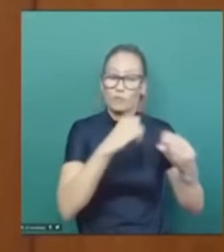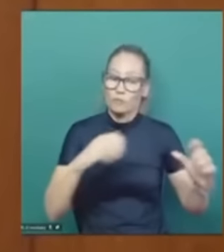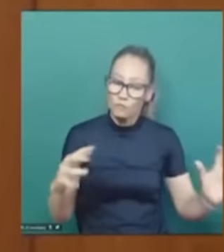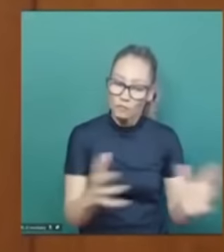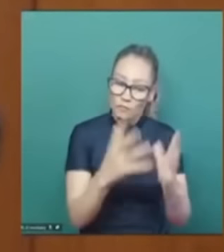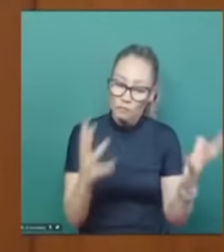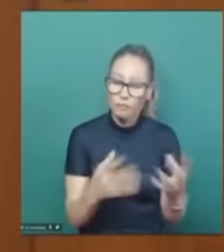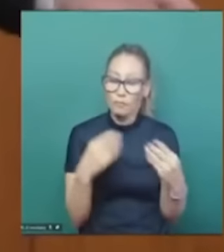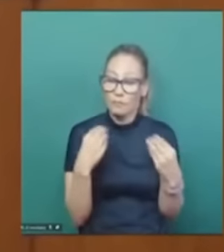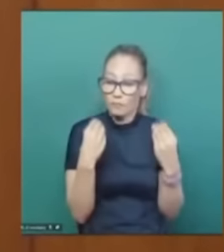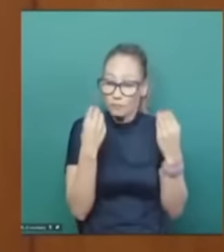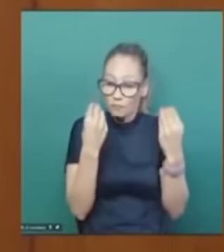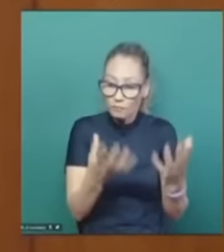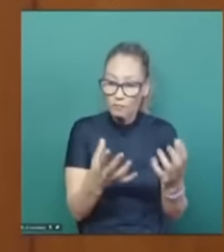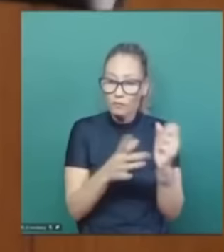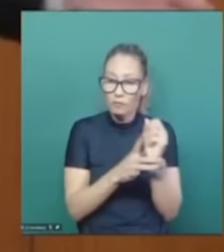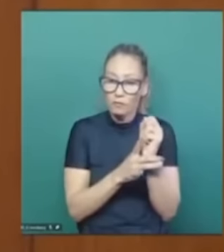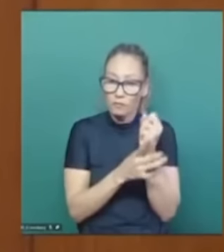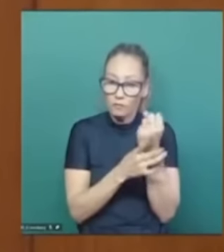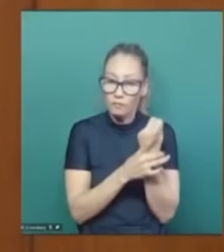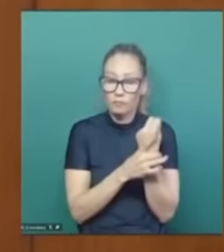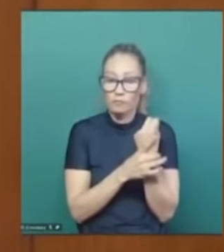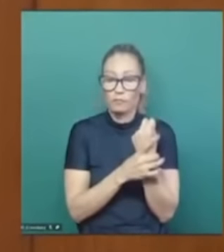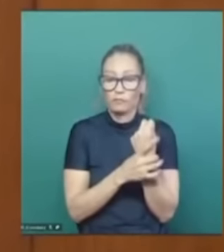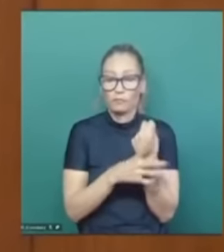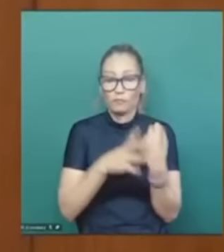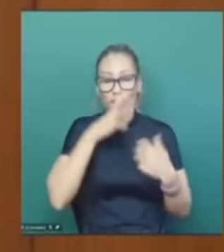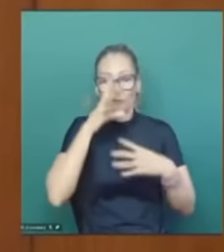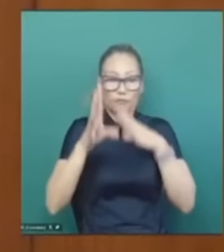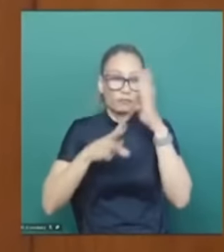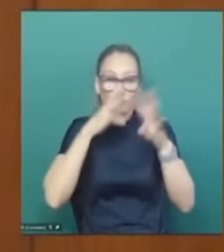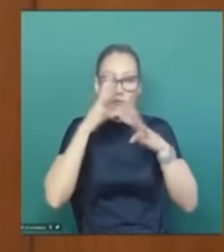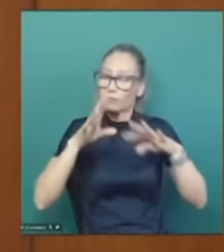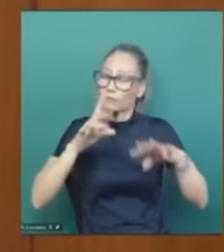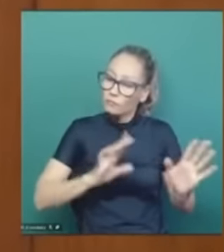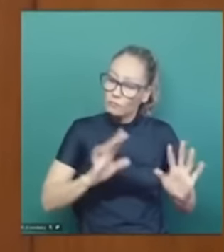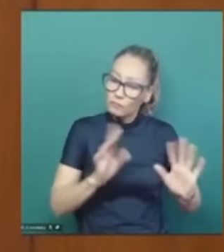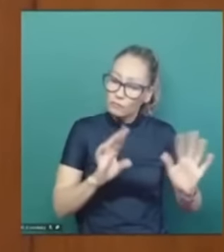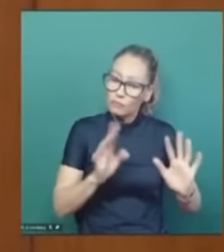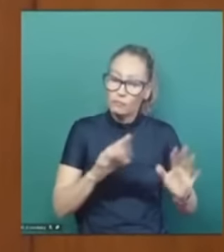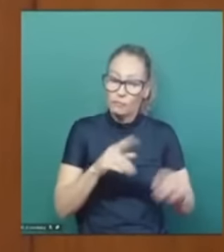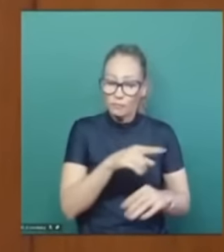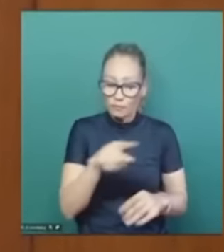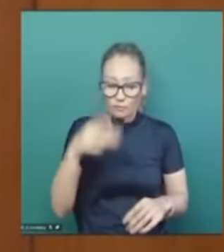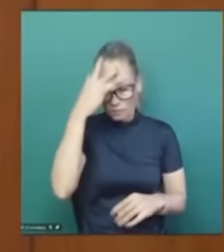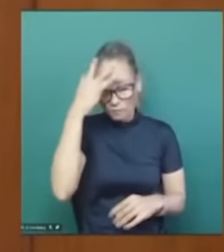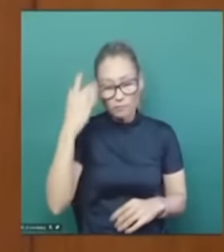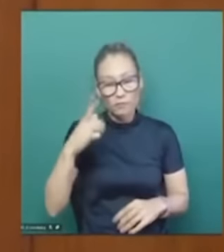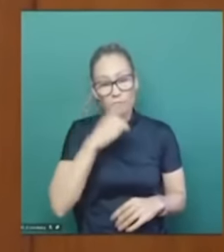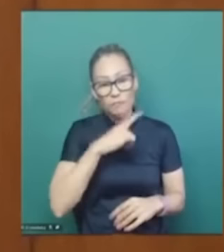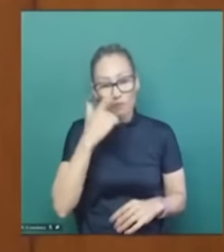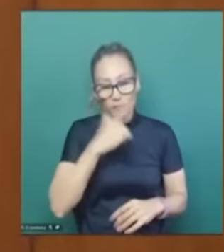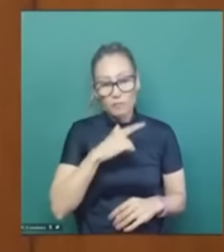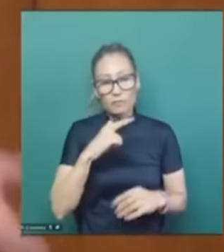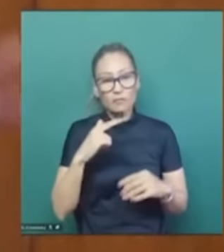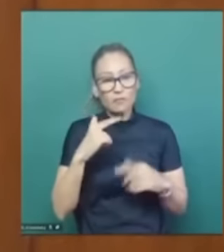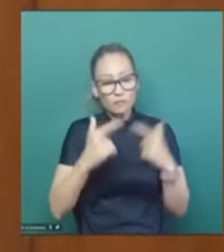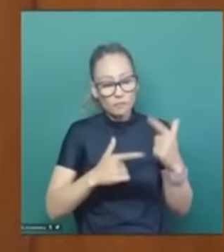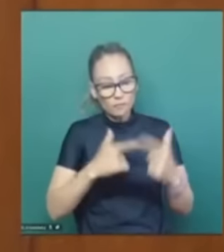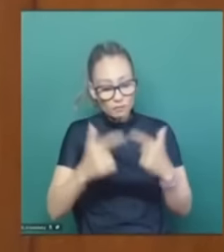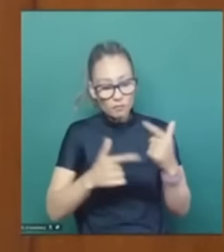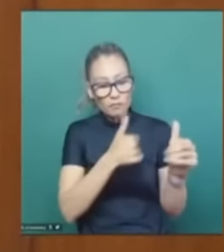não acontecesse da forma desarrazoada por meio dos flats e essas pessoas tivessem um trabalho perto de casa para poder morar, para poder trabalhar e conviver